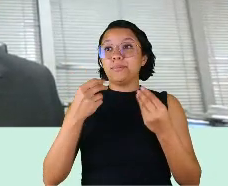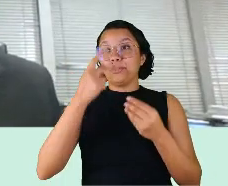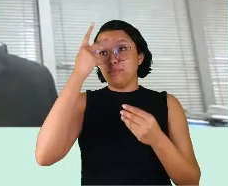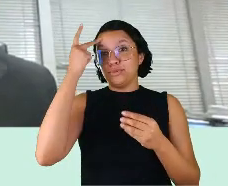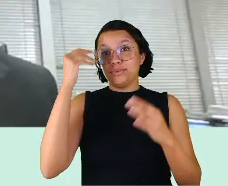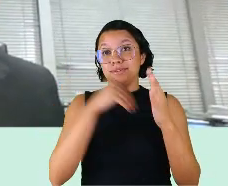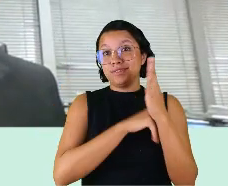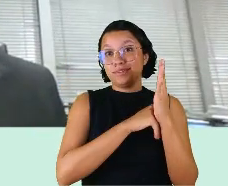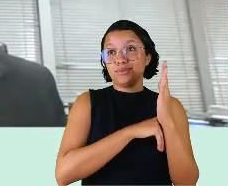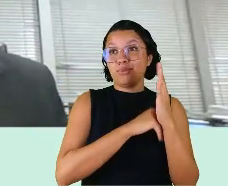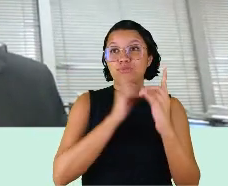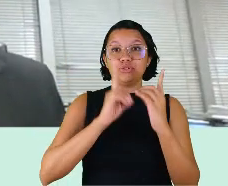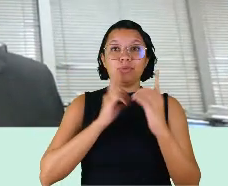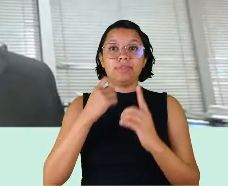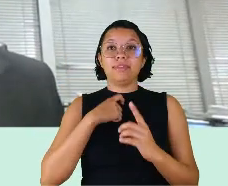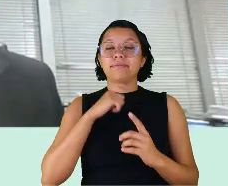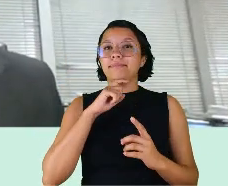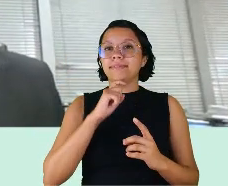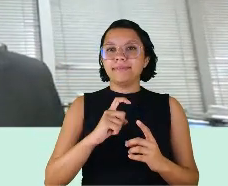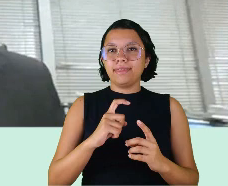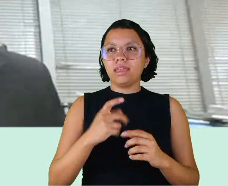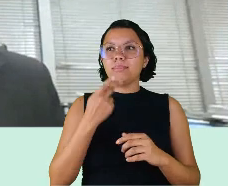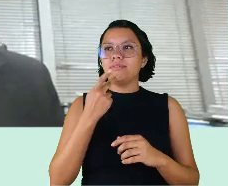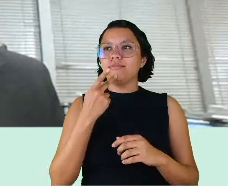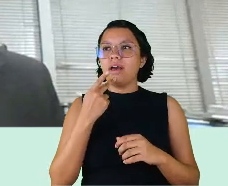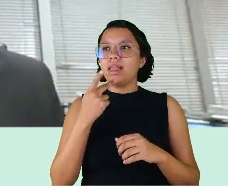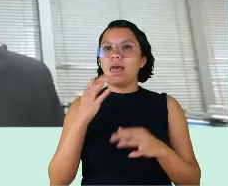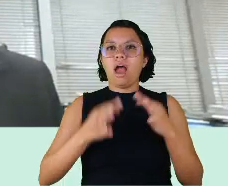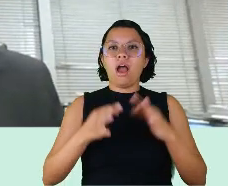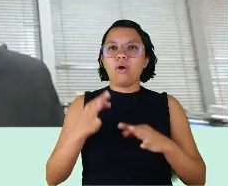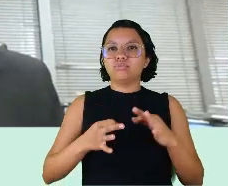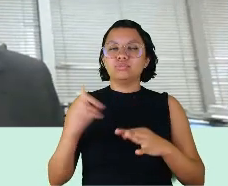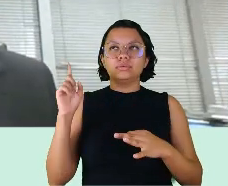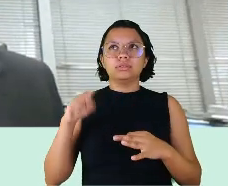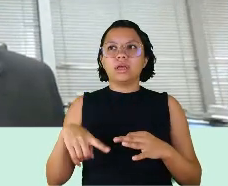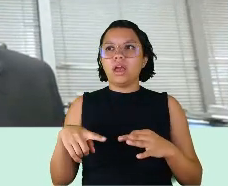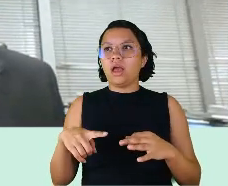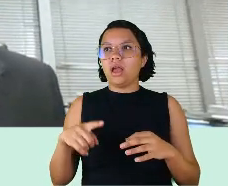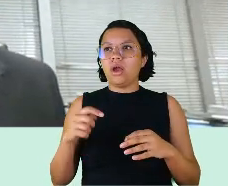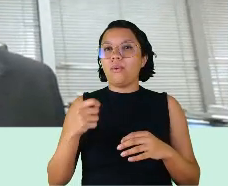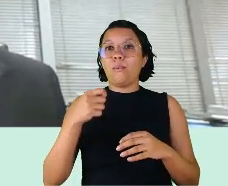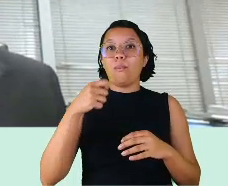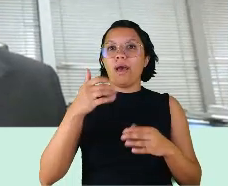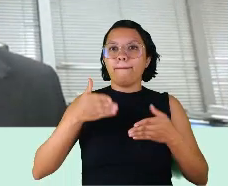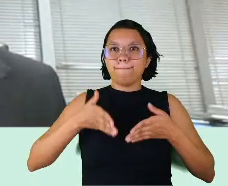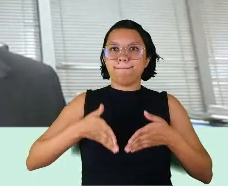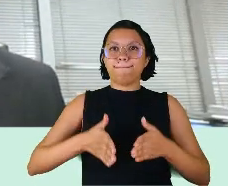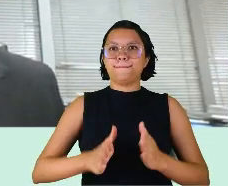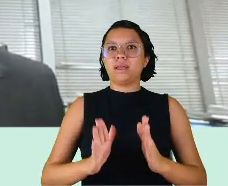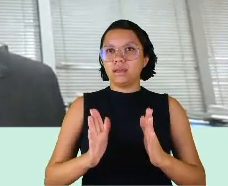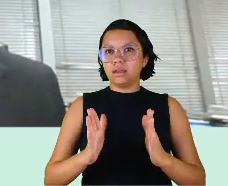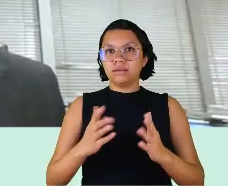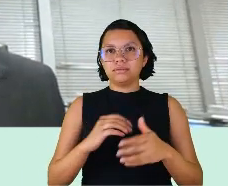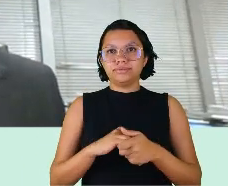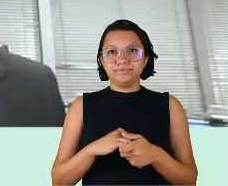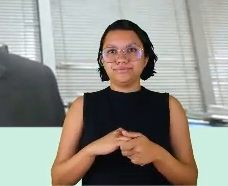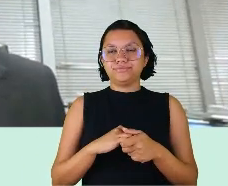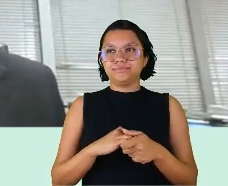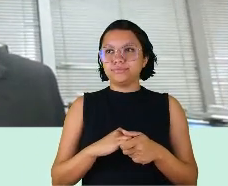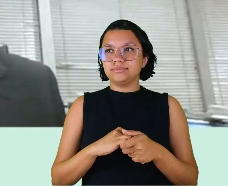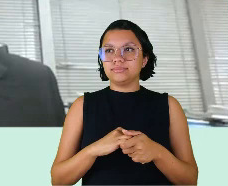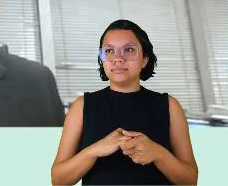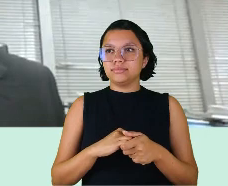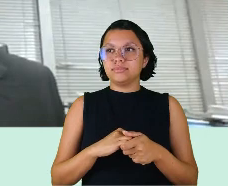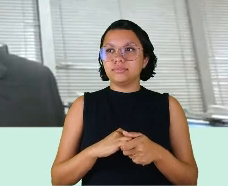isso no gabinete, não atenda ninguém, para conversar com o juiz é quase um parto, né?